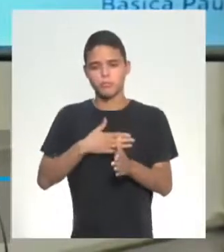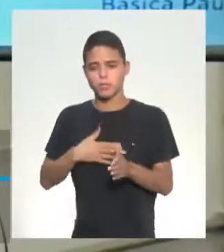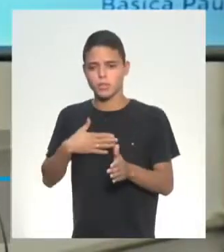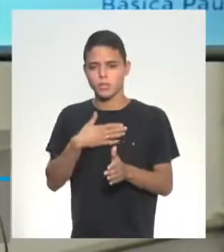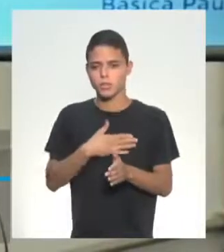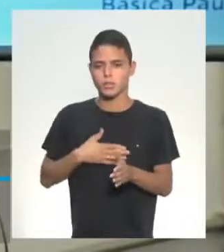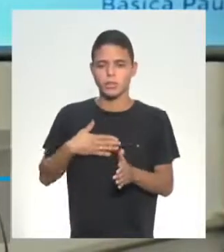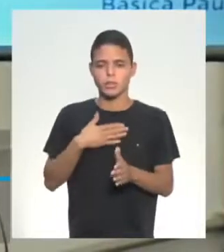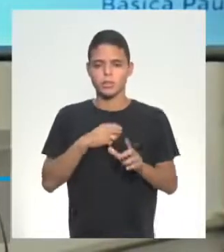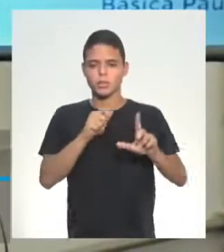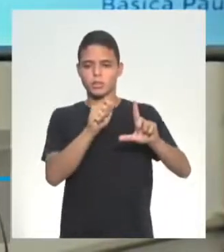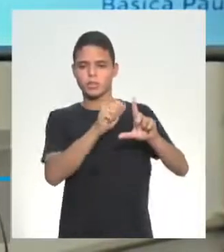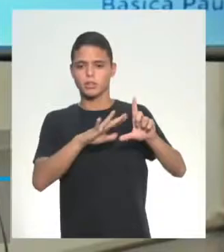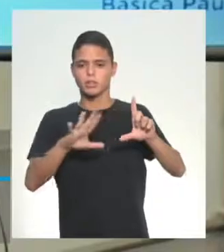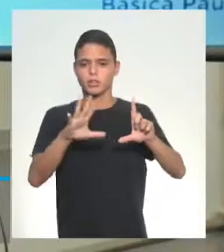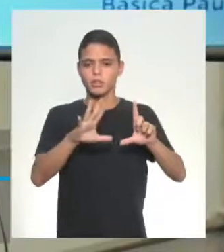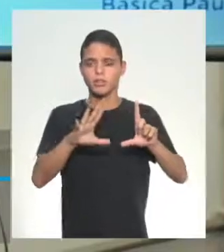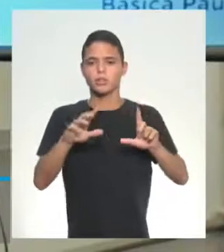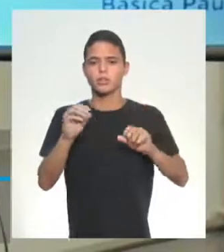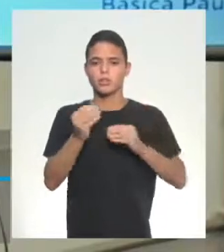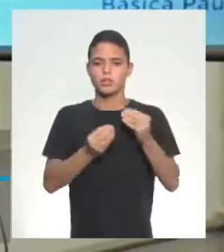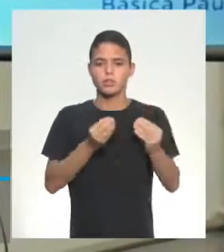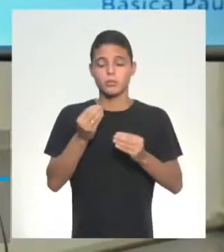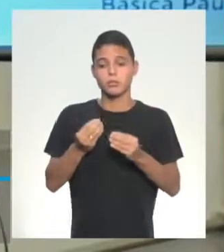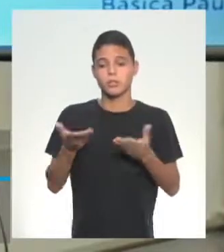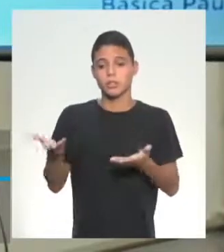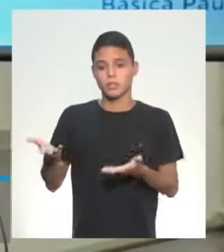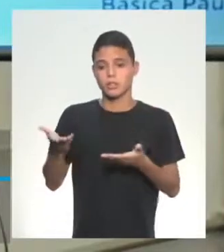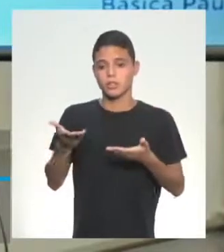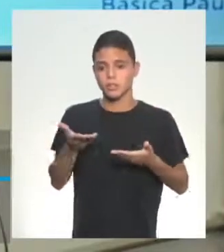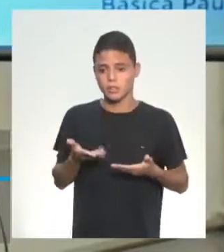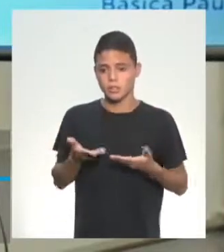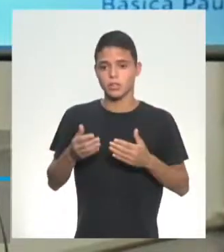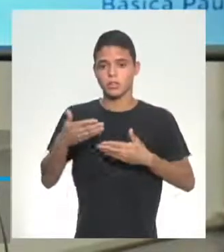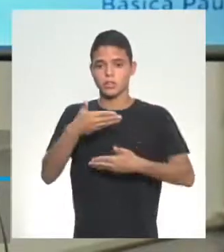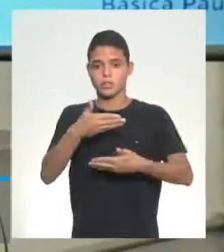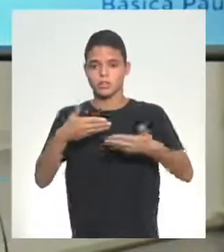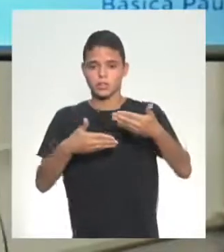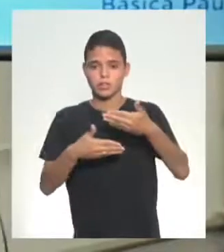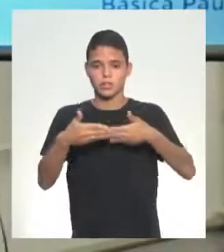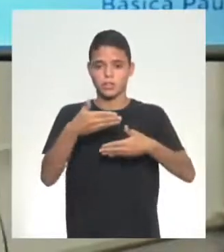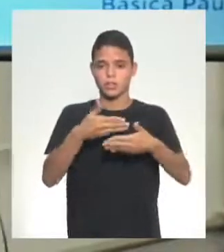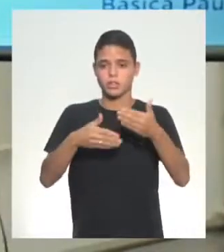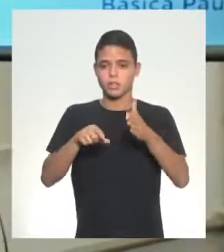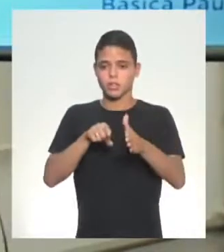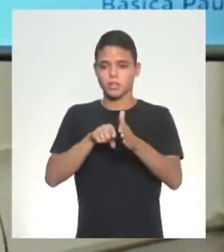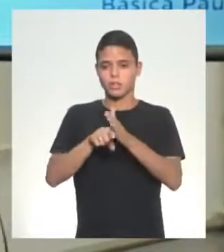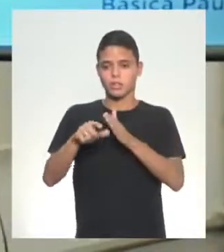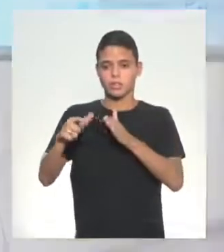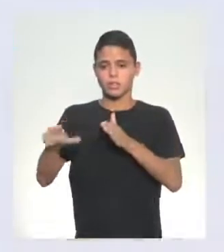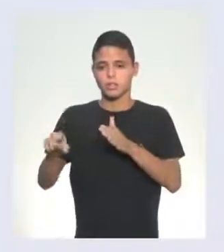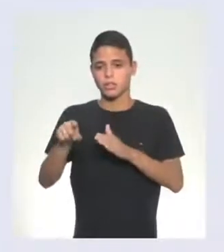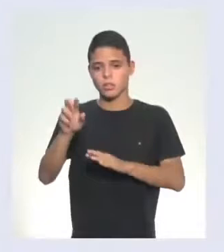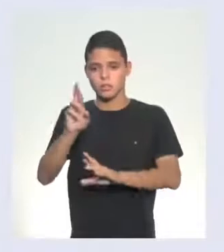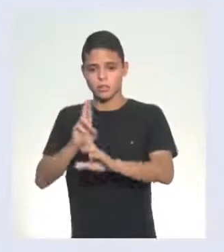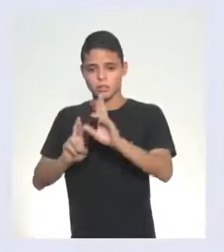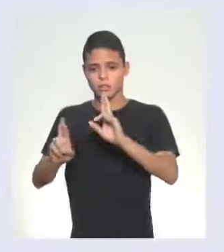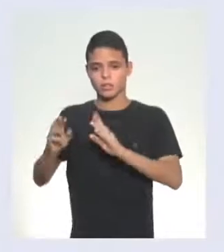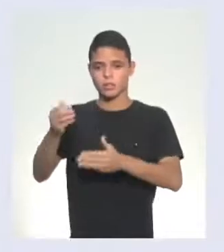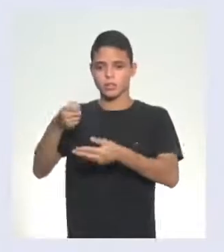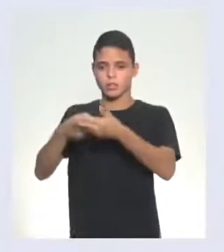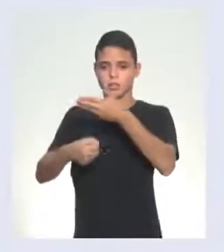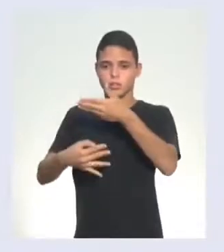vou pedir agora para a produção colocar o slide da próxima pergunta para interação com vocês aí. Seria o slide 12.